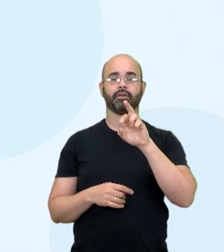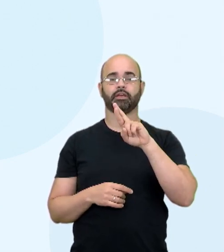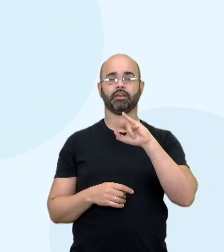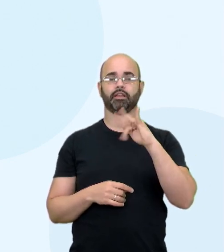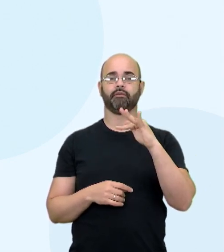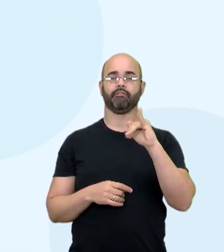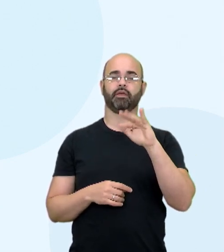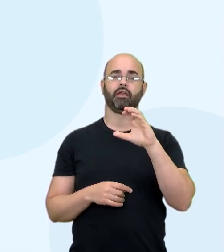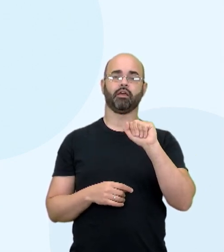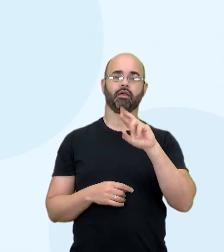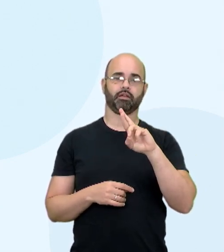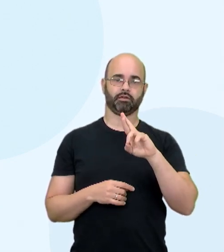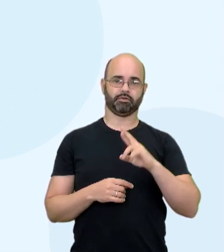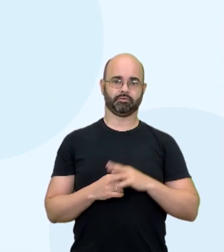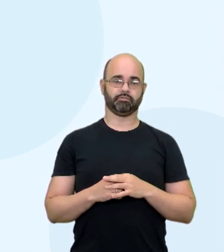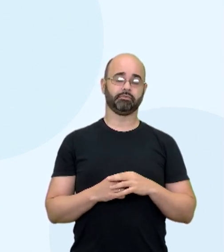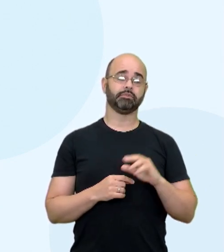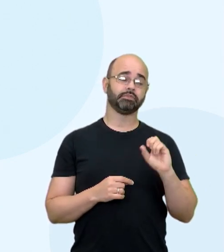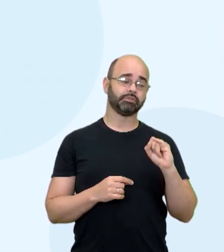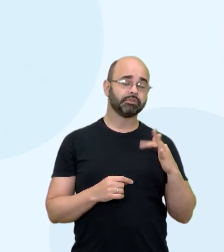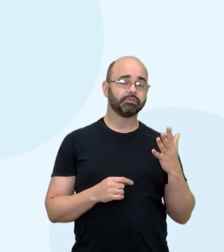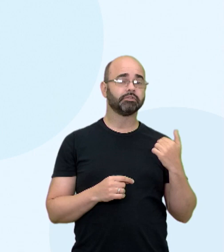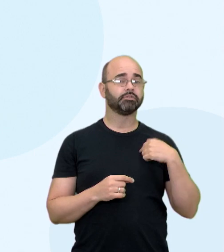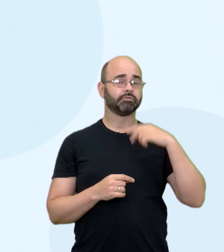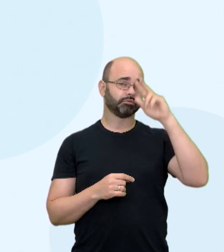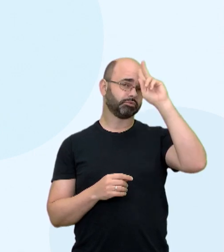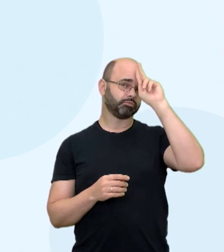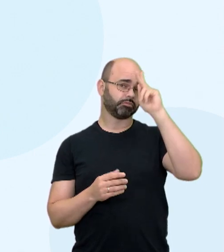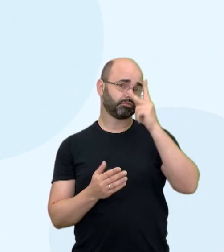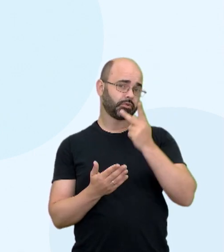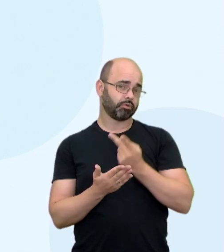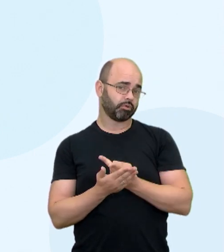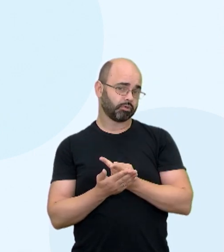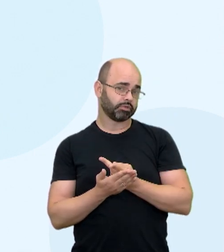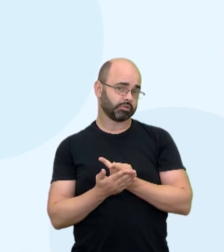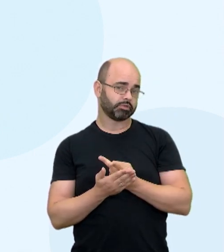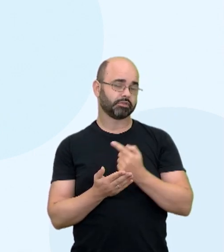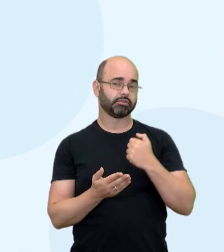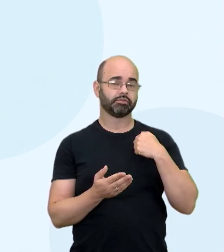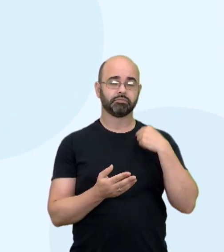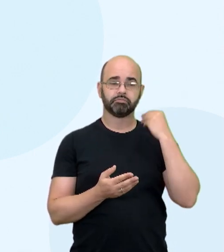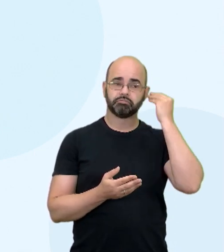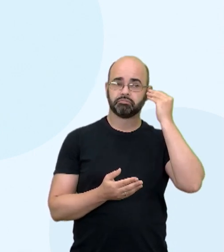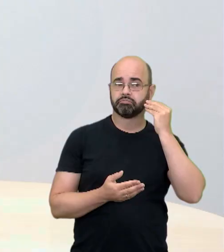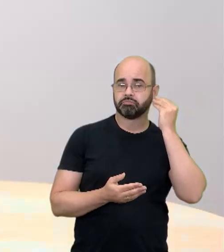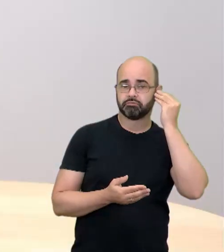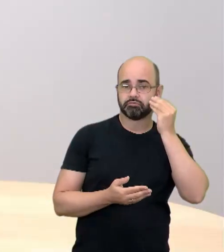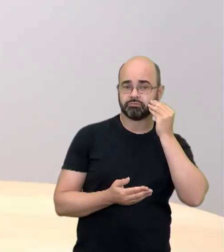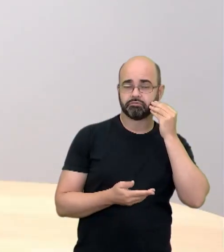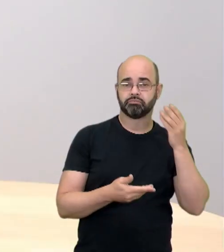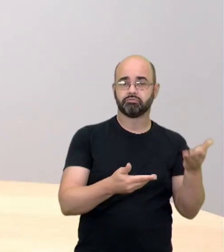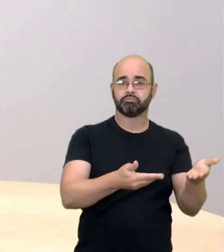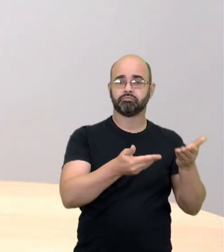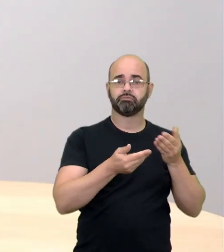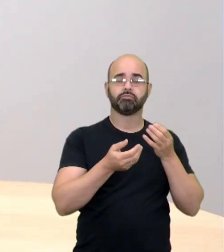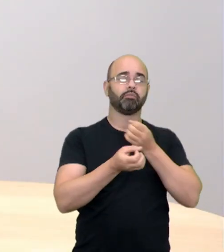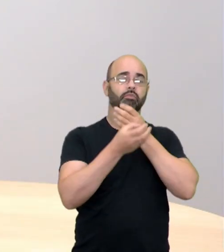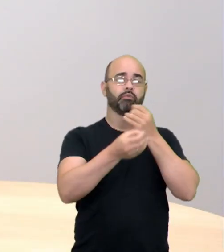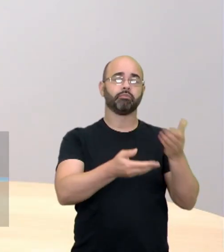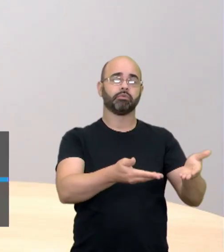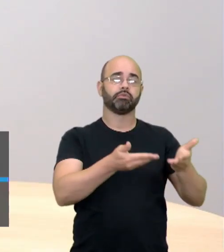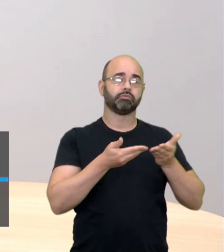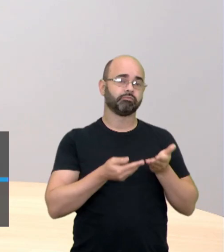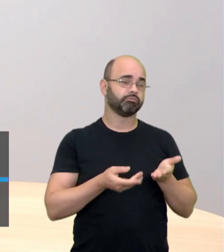definitivamente se minha observação, minha hipótese, minha experimentação me fornecerem dados condizentes